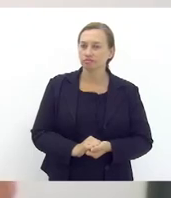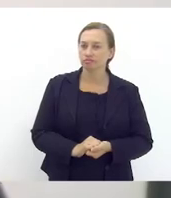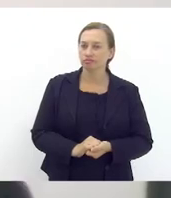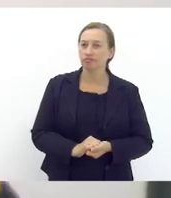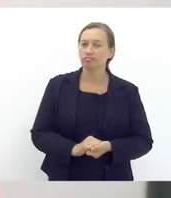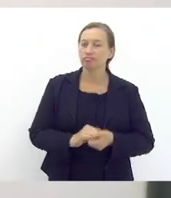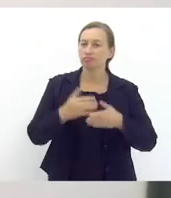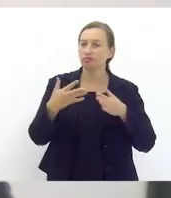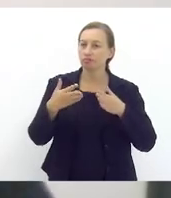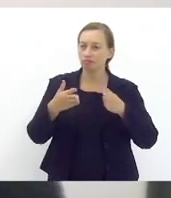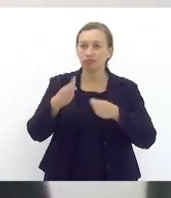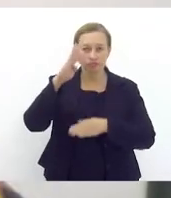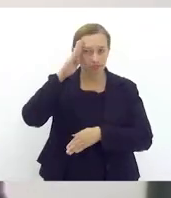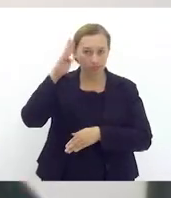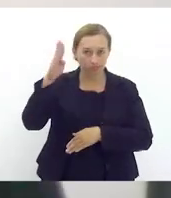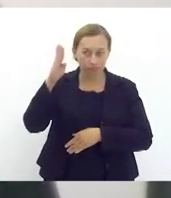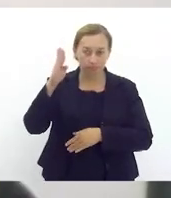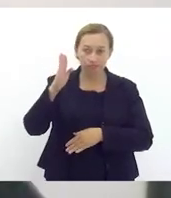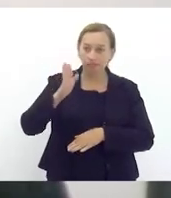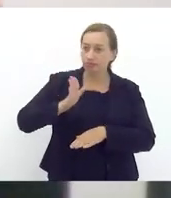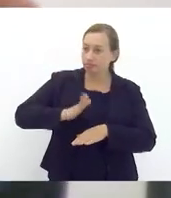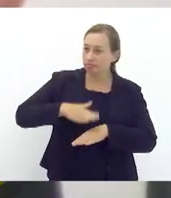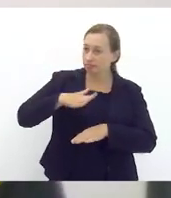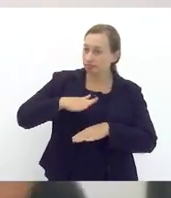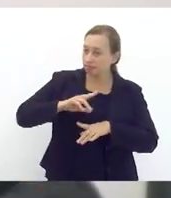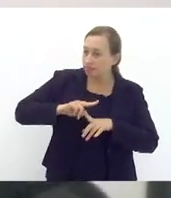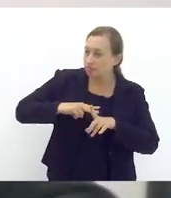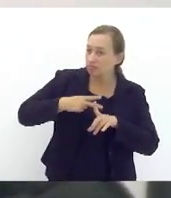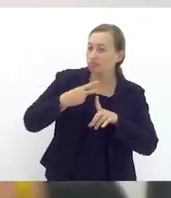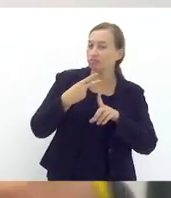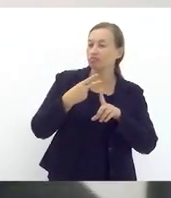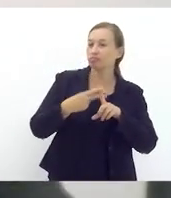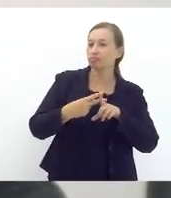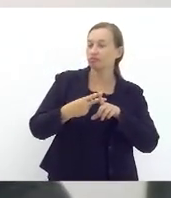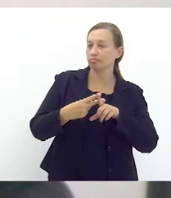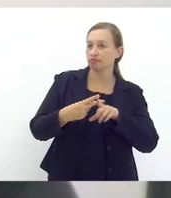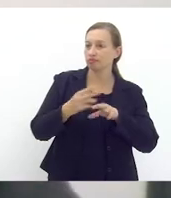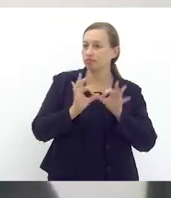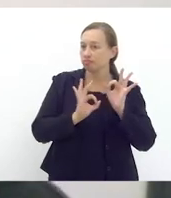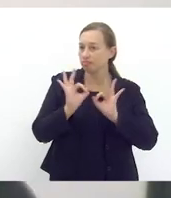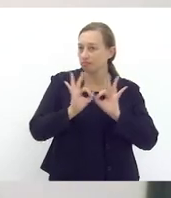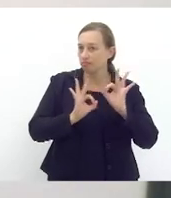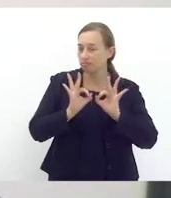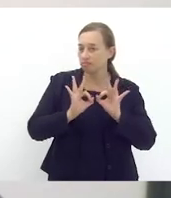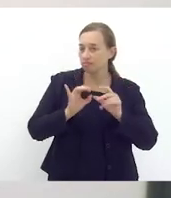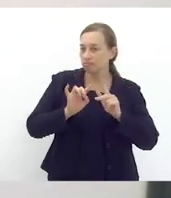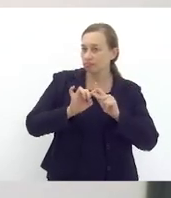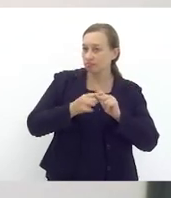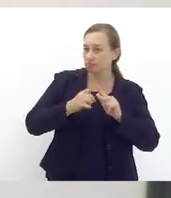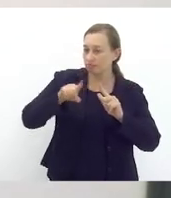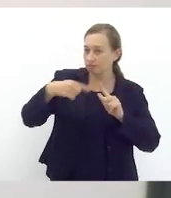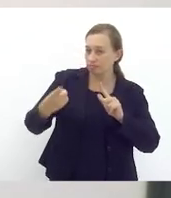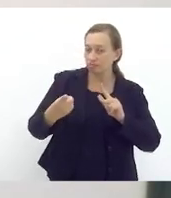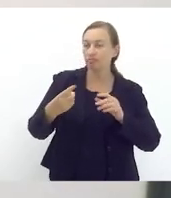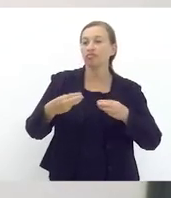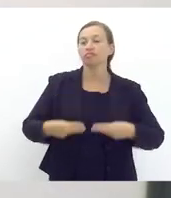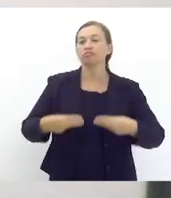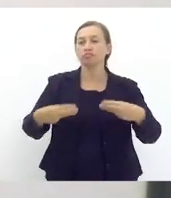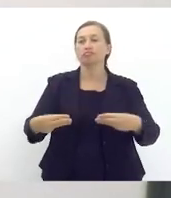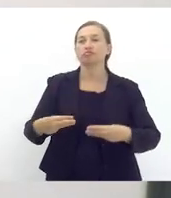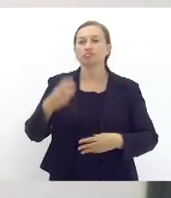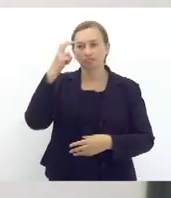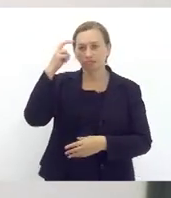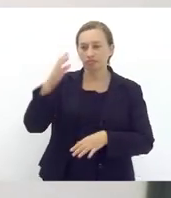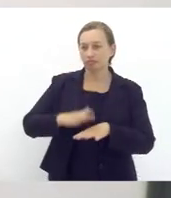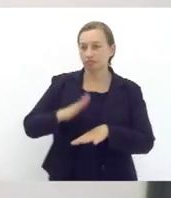consolidados mas que serão ainda mais desdobrados numa próxima regulamentação que o próprio Ministério da Cultura vai detalhar